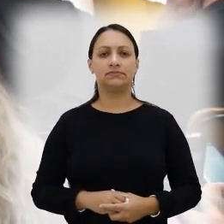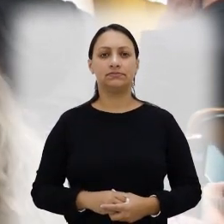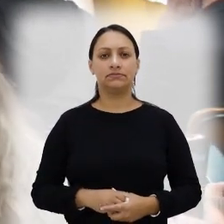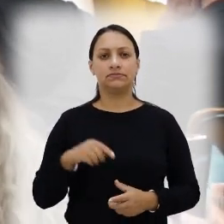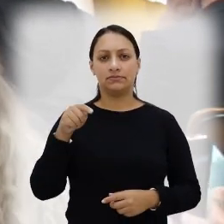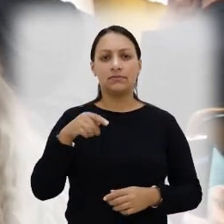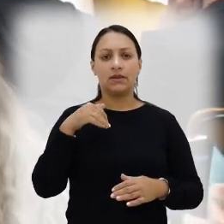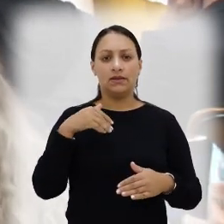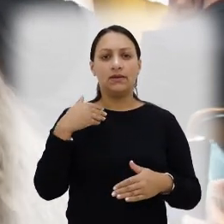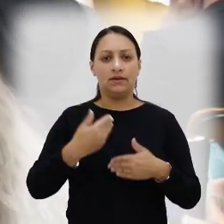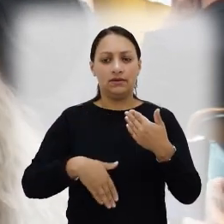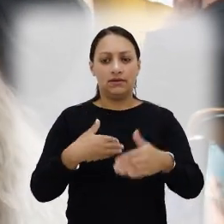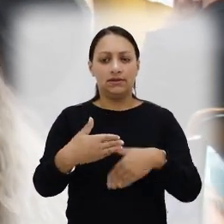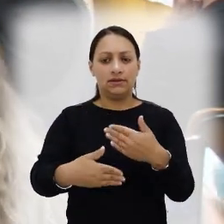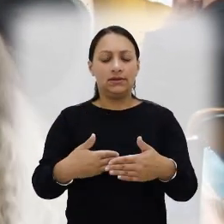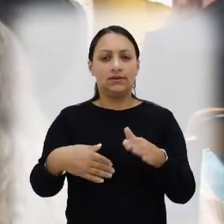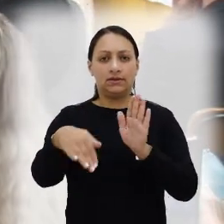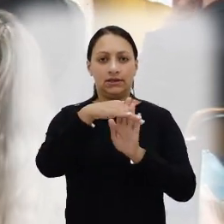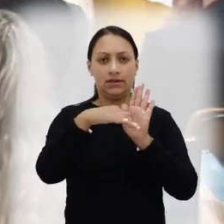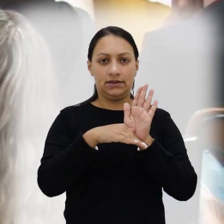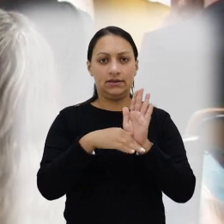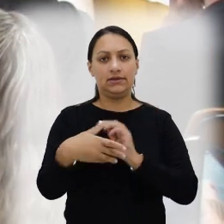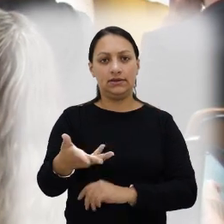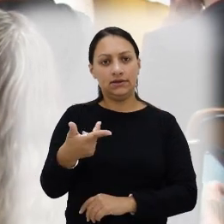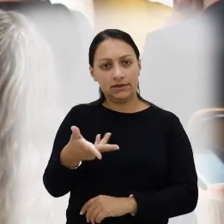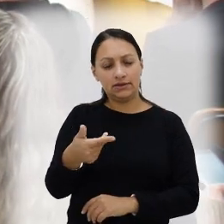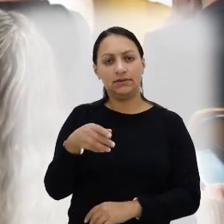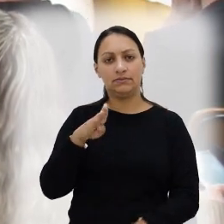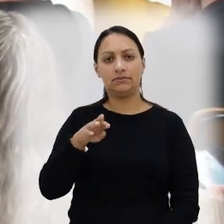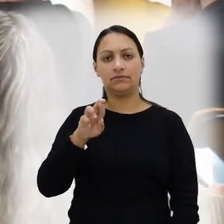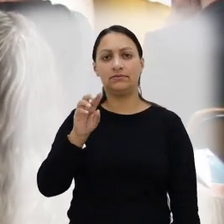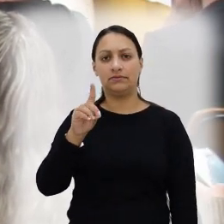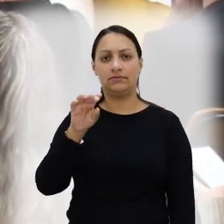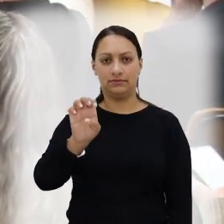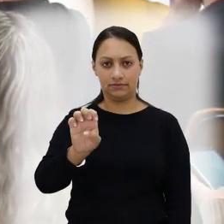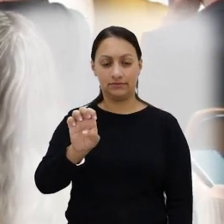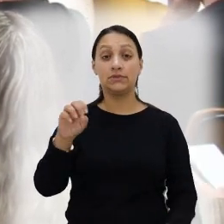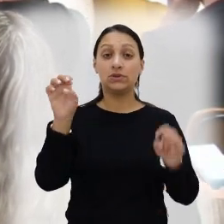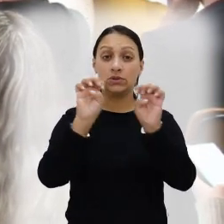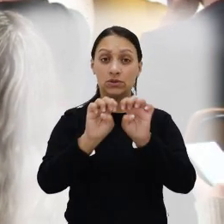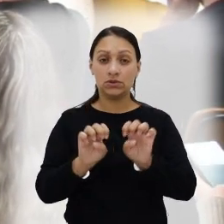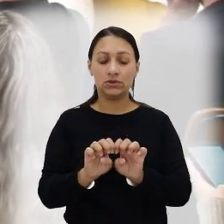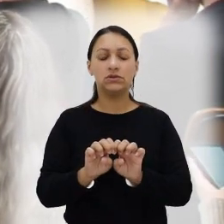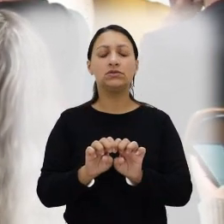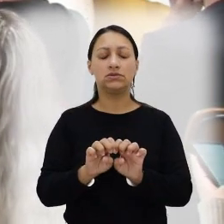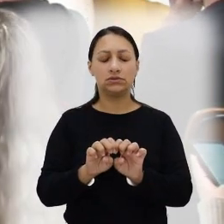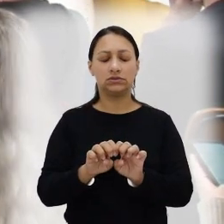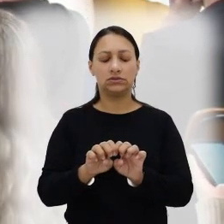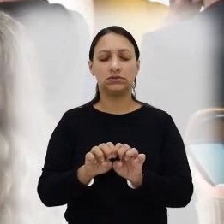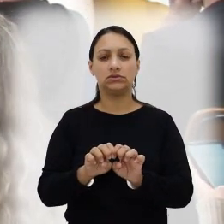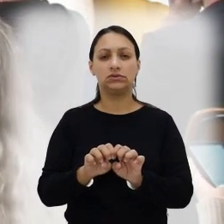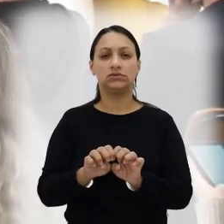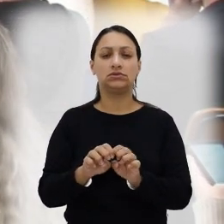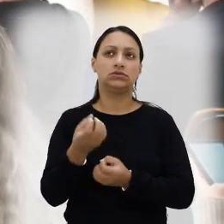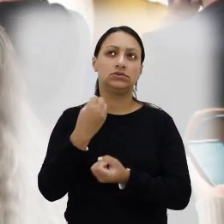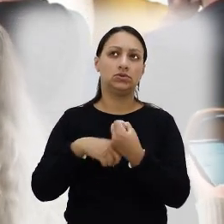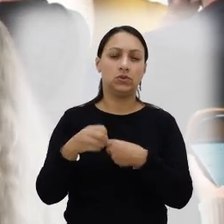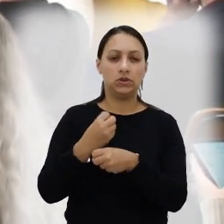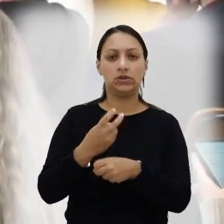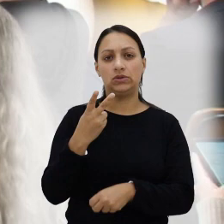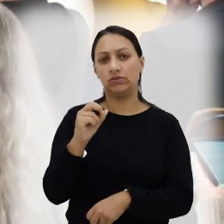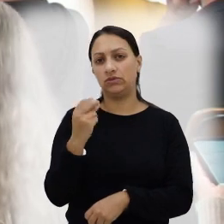Este processo do programa de aceleração do BRDE, ele foi estruturado ao longo de